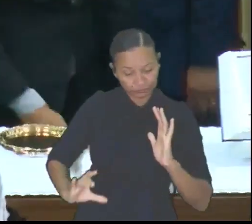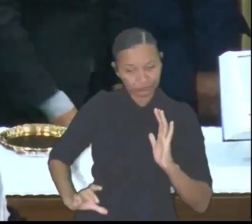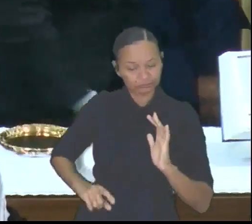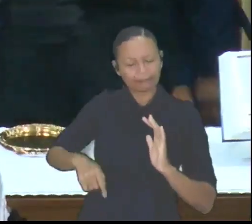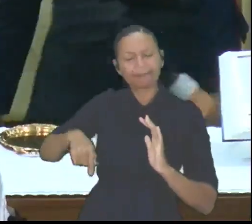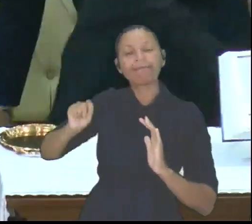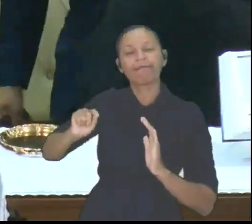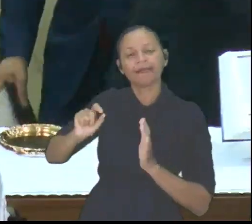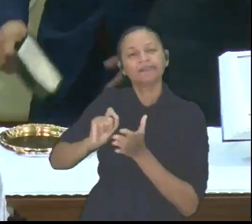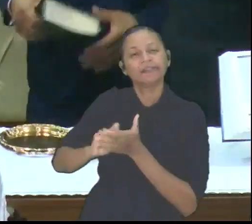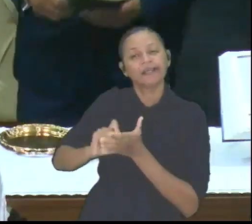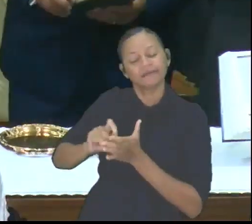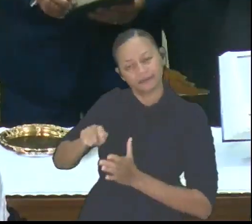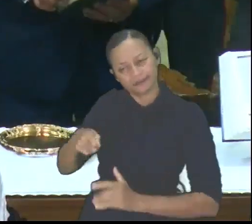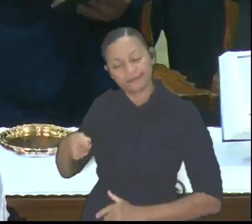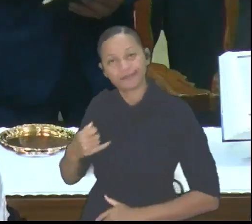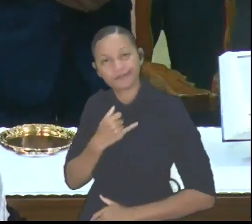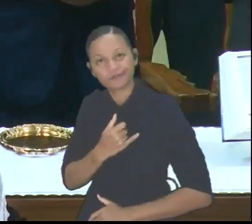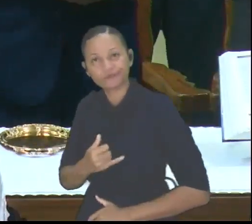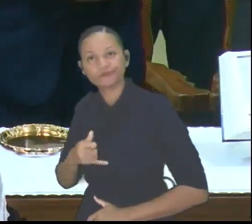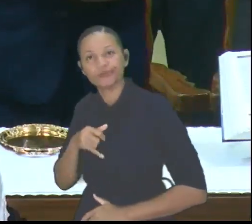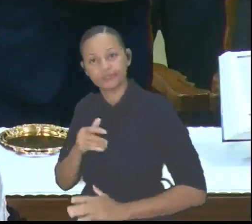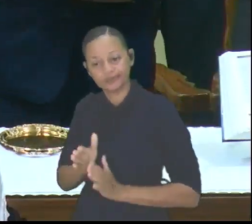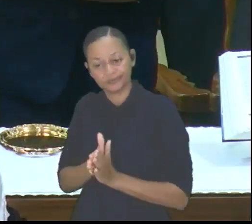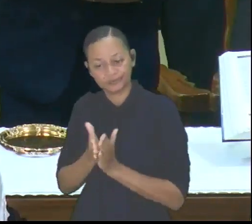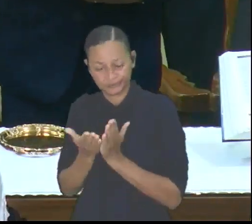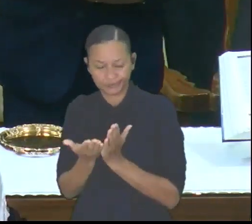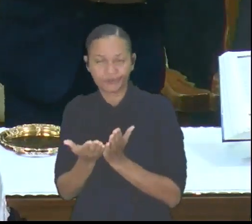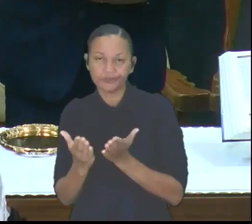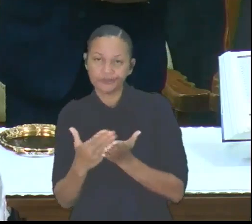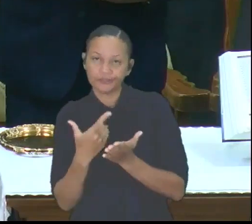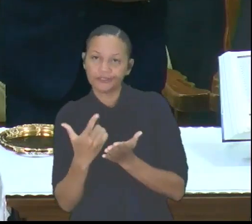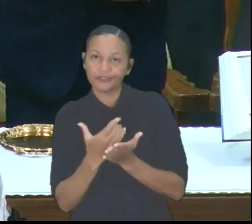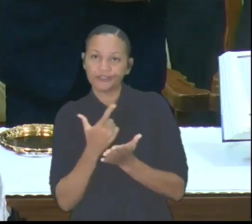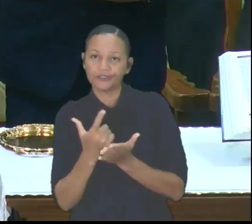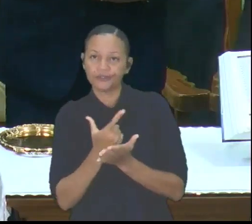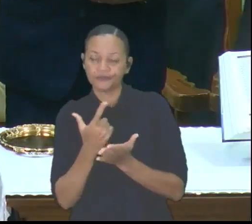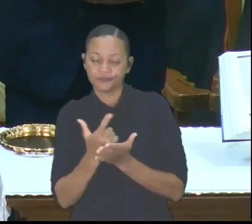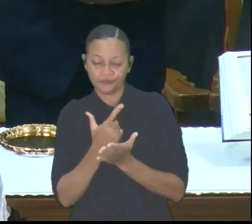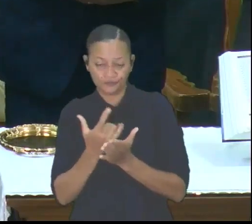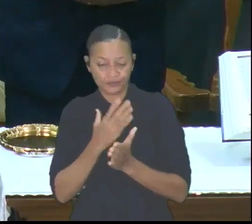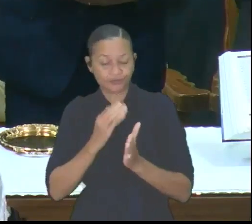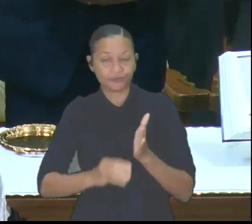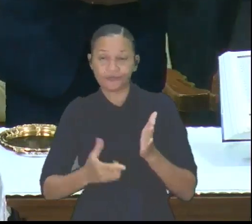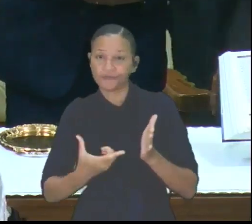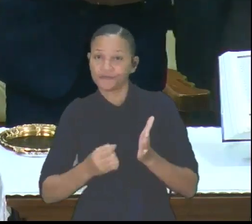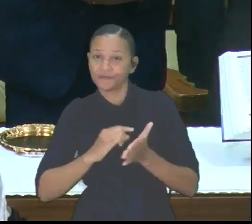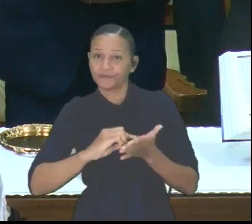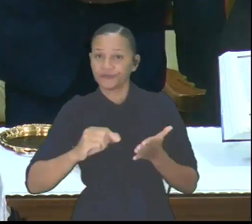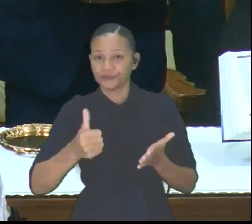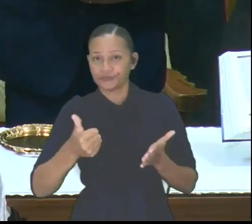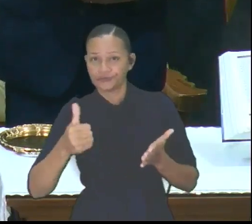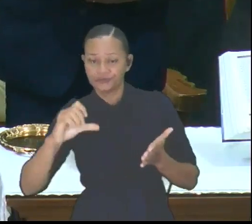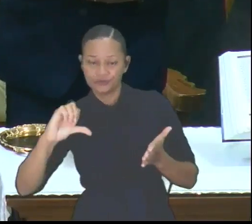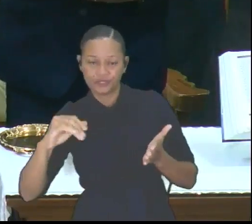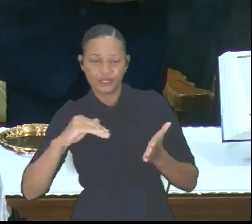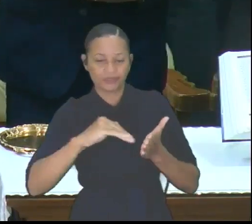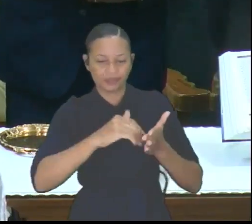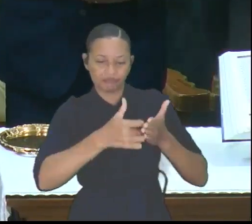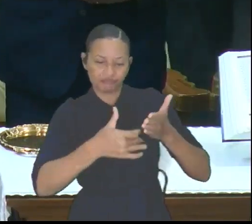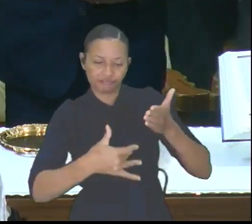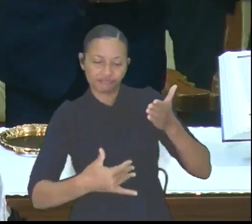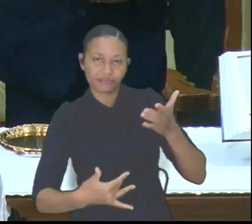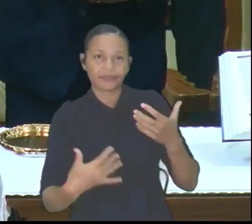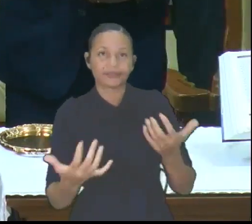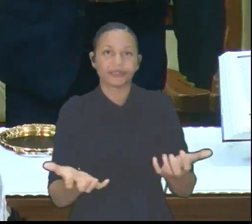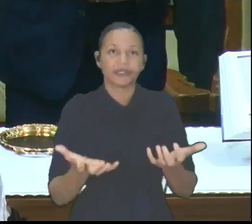João, capítulo de número 20, versículo de número 19 a seguir.